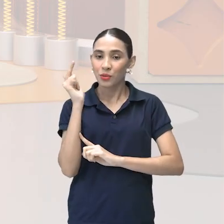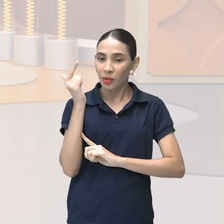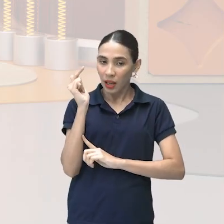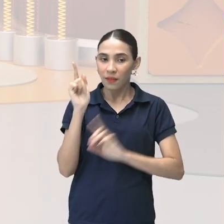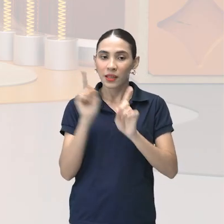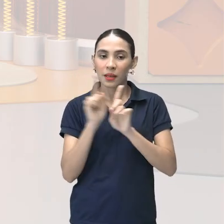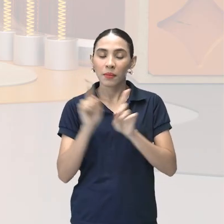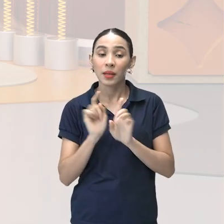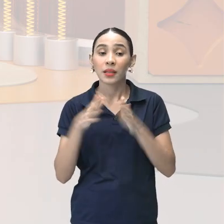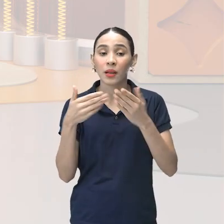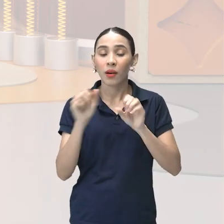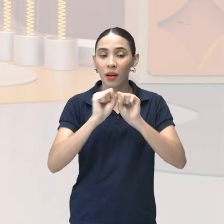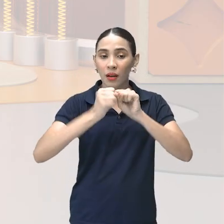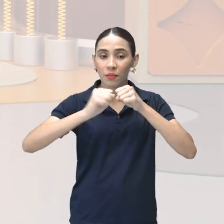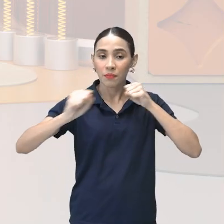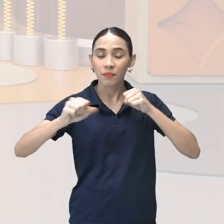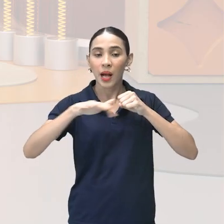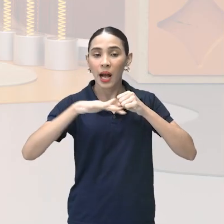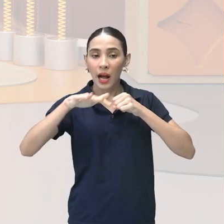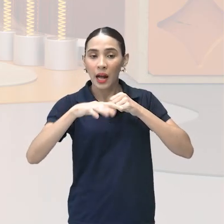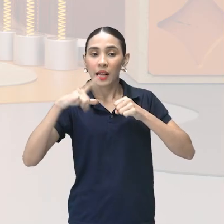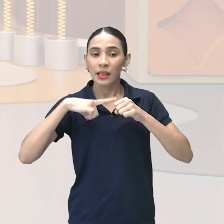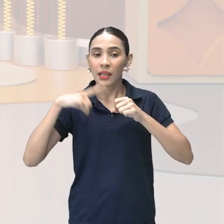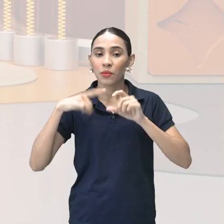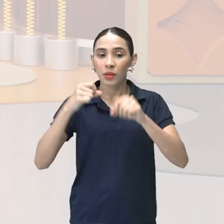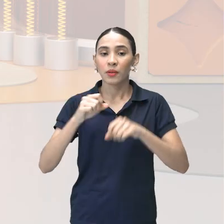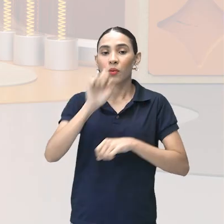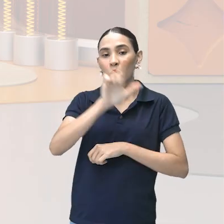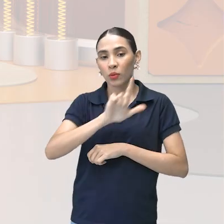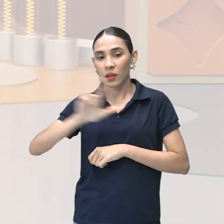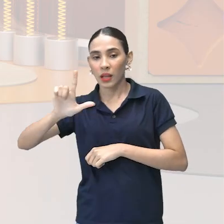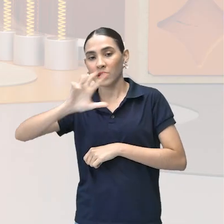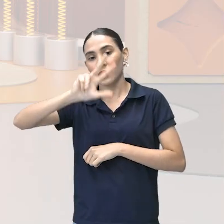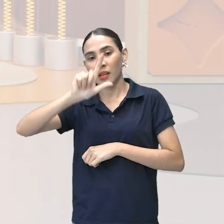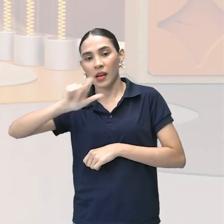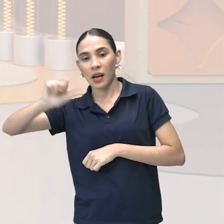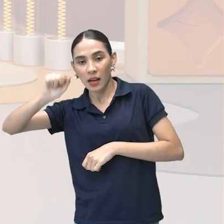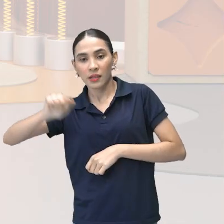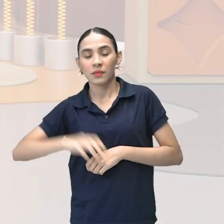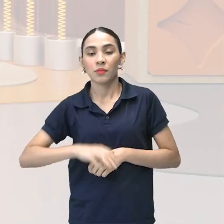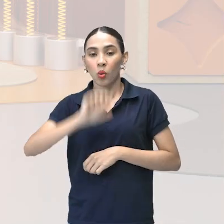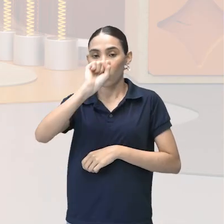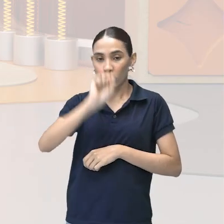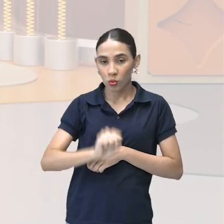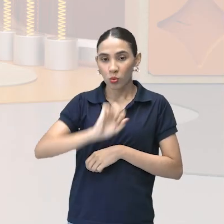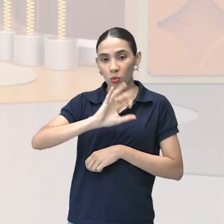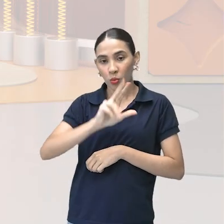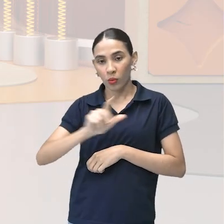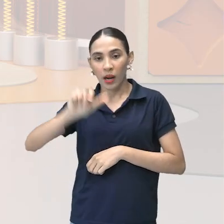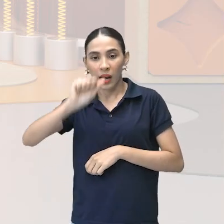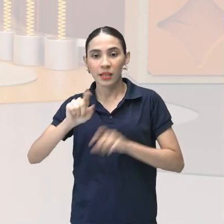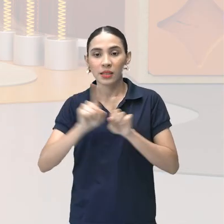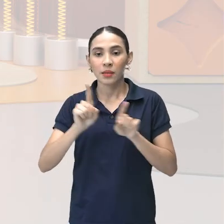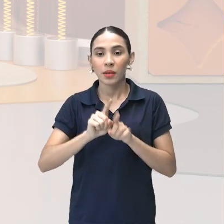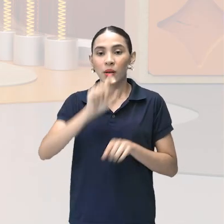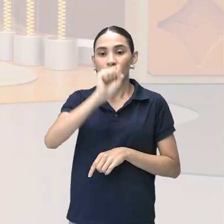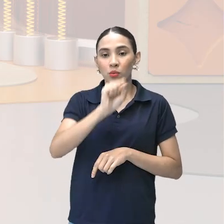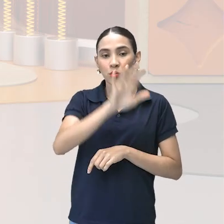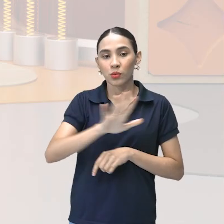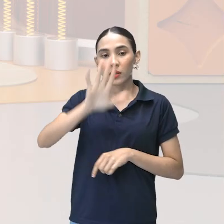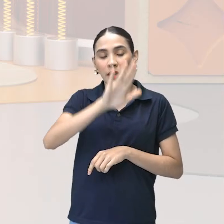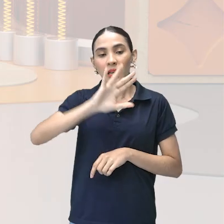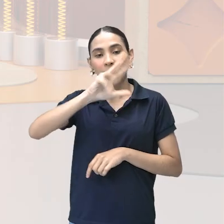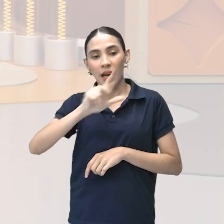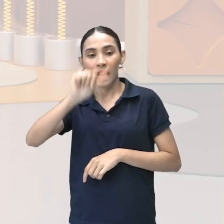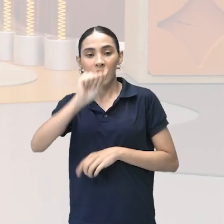geográfica, e essa área geográfica inclui ali o leste da Ásia, o sul da Ásia, o sudeste da